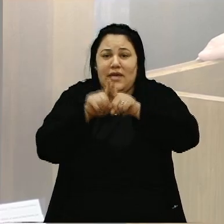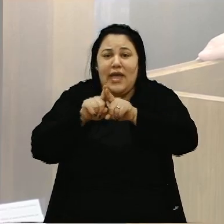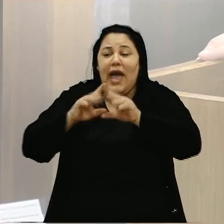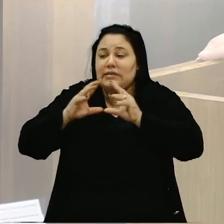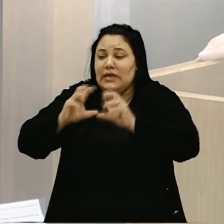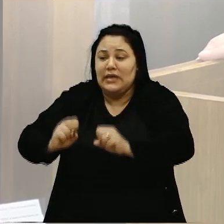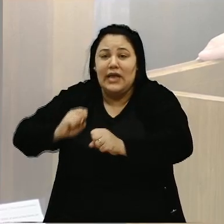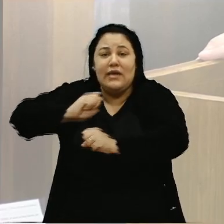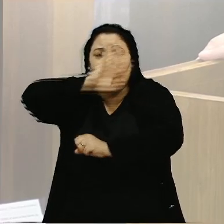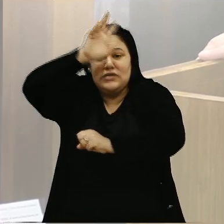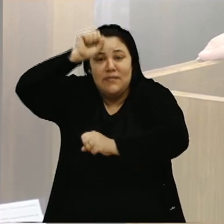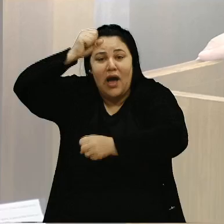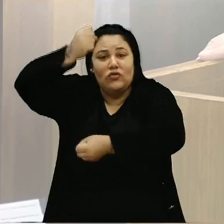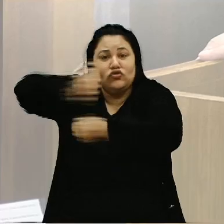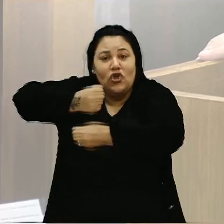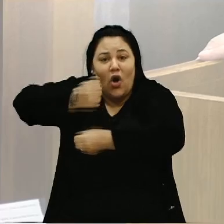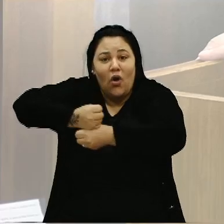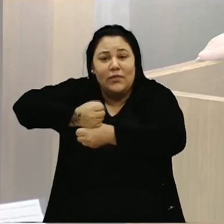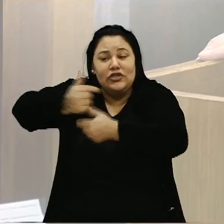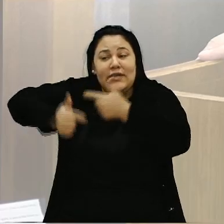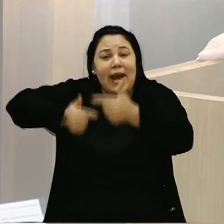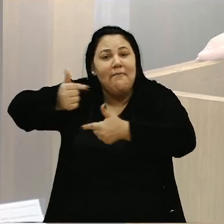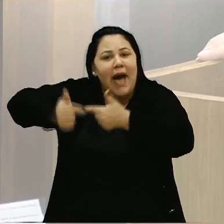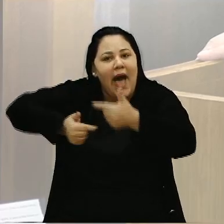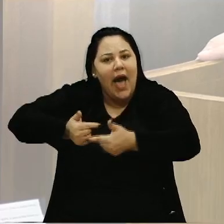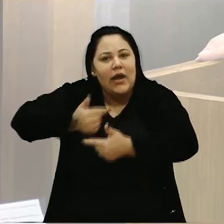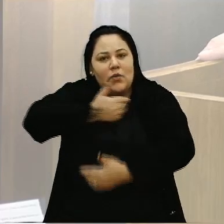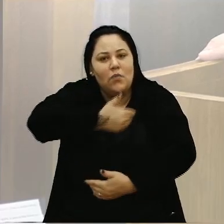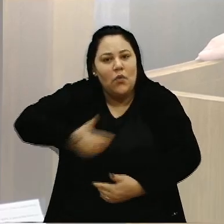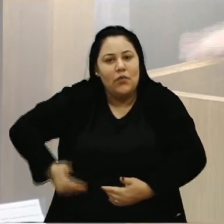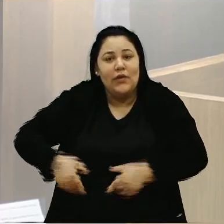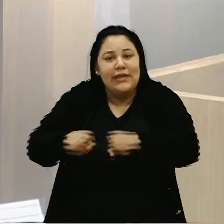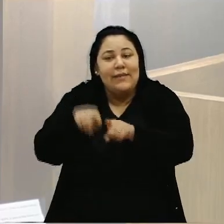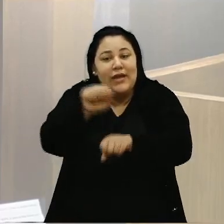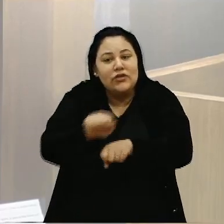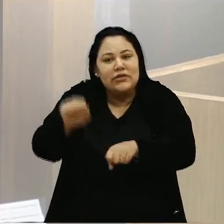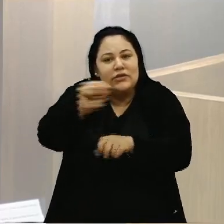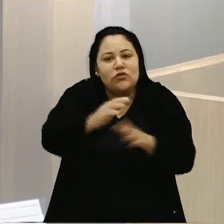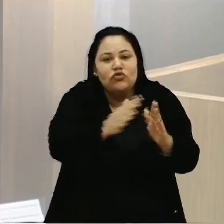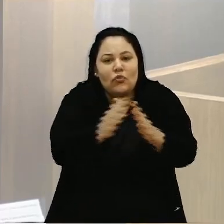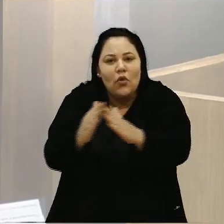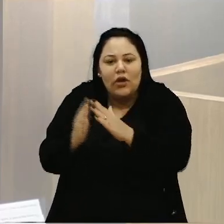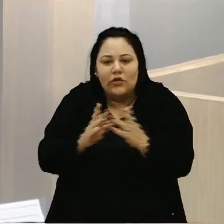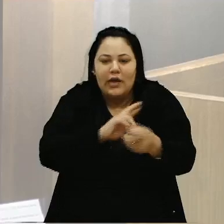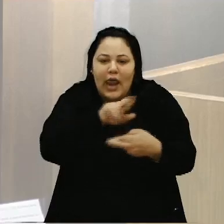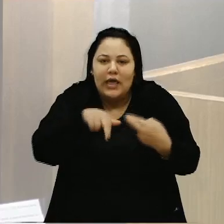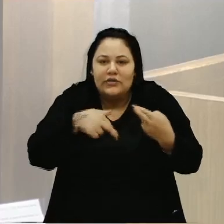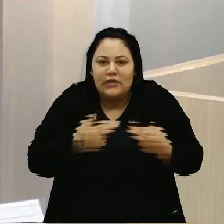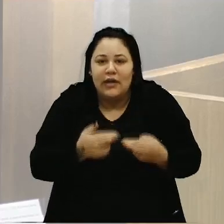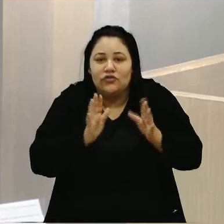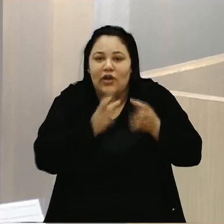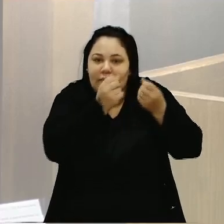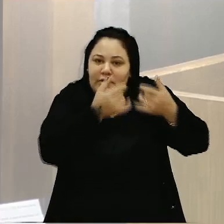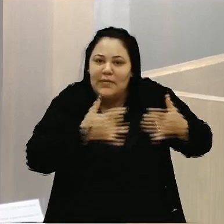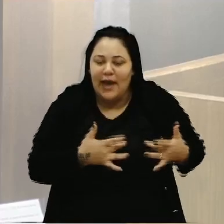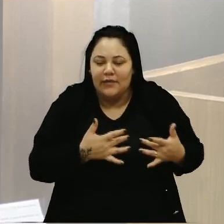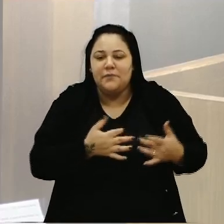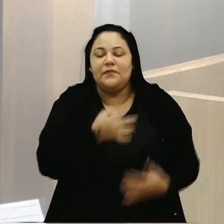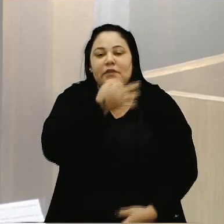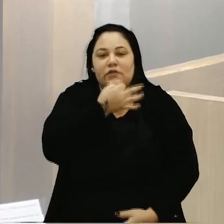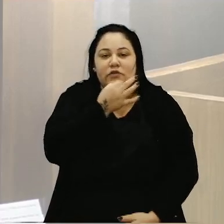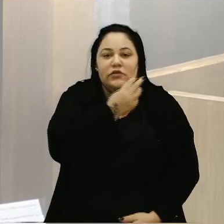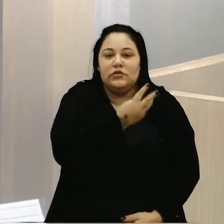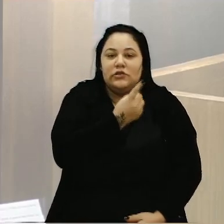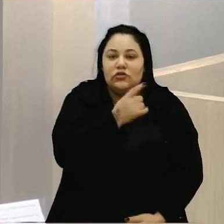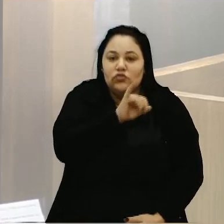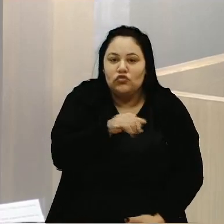Municipal de Obras e Serviços Públicos e às associações de moradores relacionadas a supracitado. Caxias do Sul, 31 de